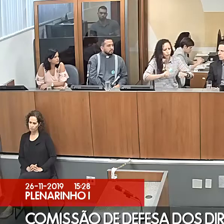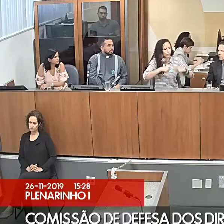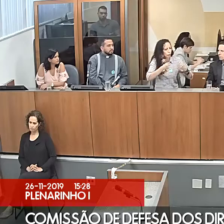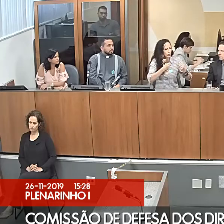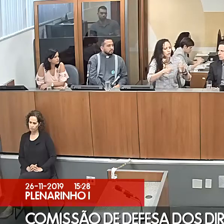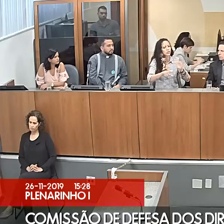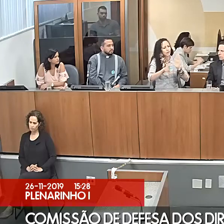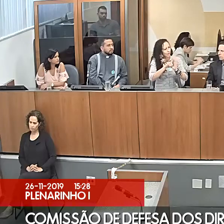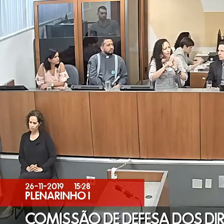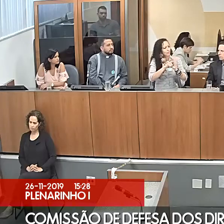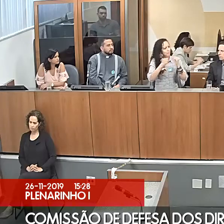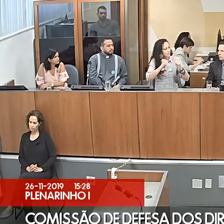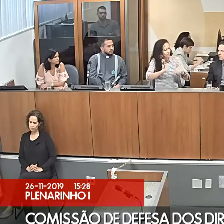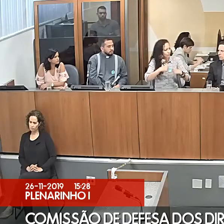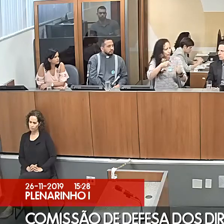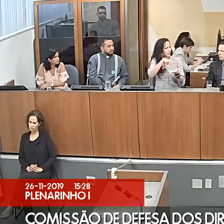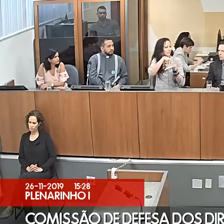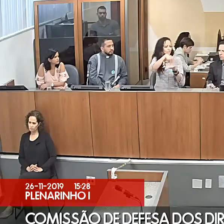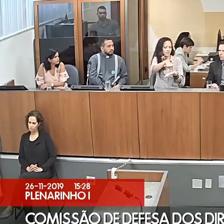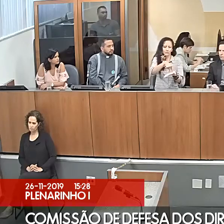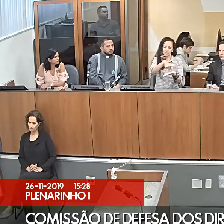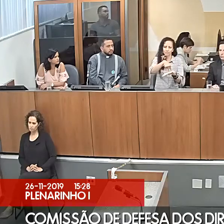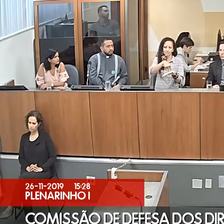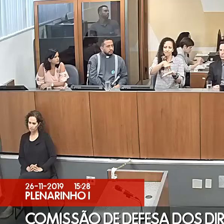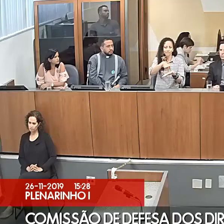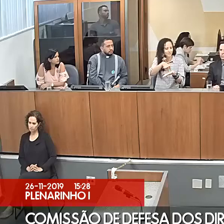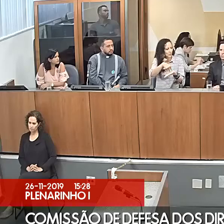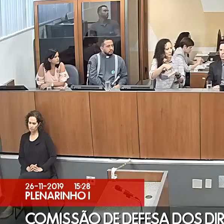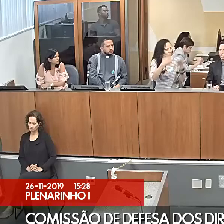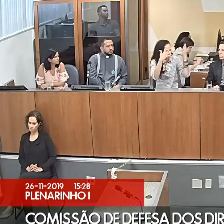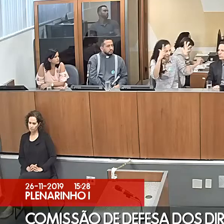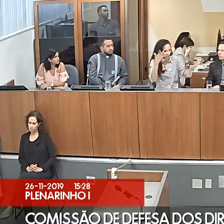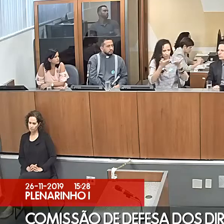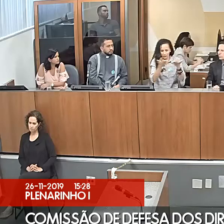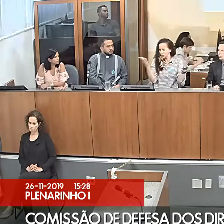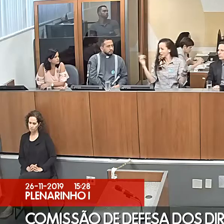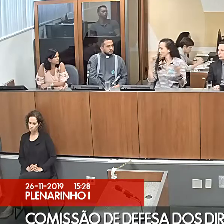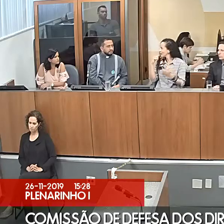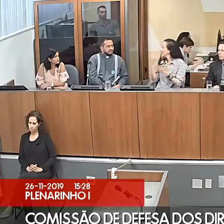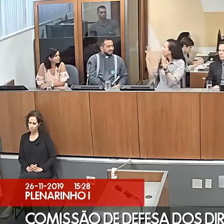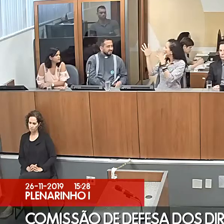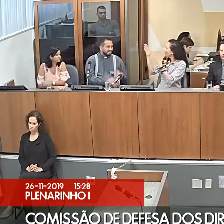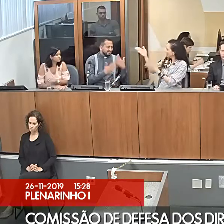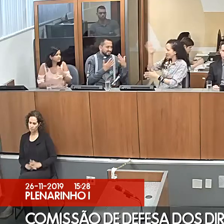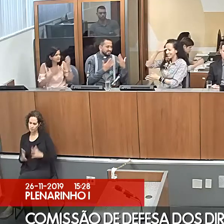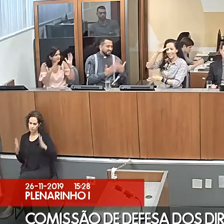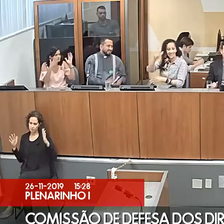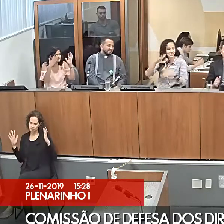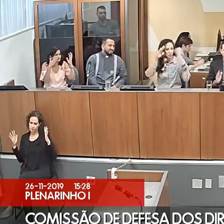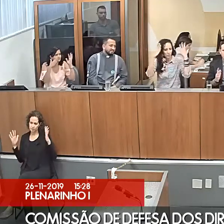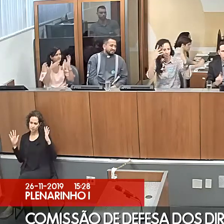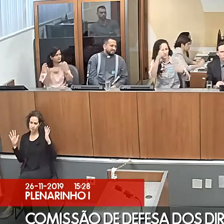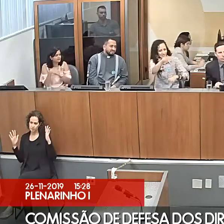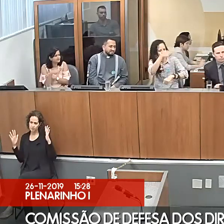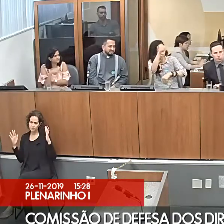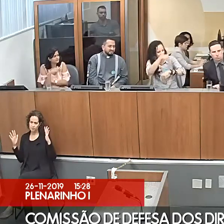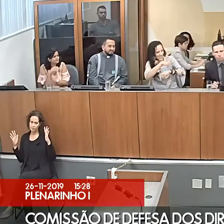esse momento de discussão e de fortalecimento desse projeto de lei. Muito obrigada e parabéns a todos.